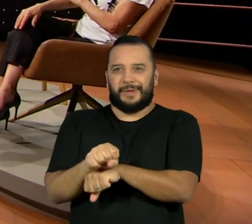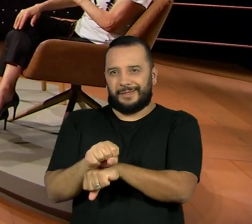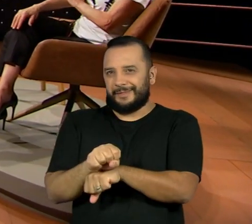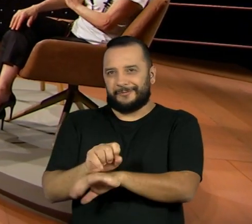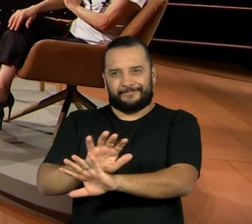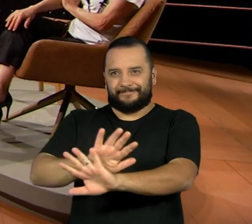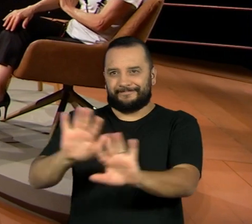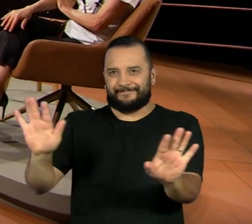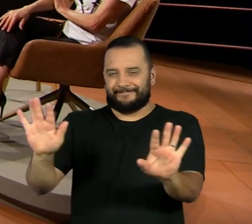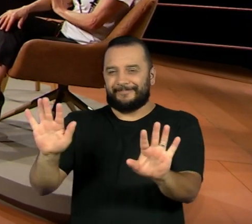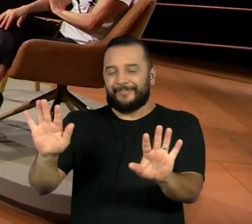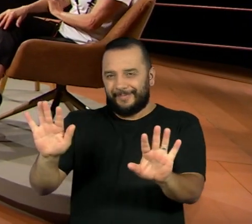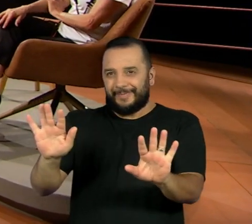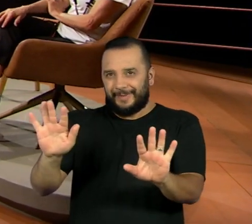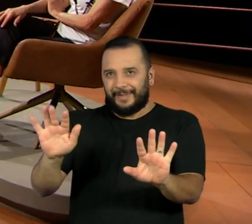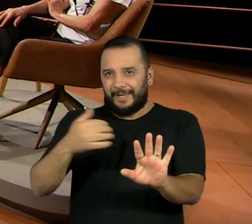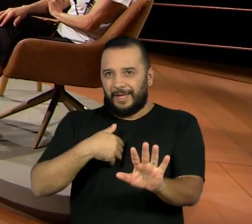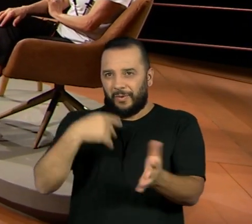de